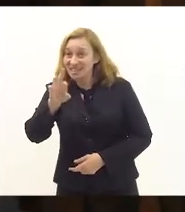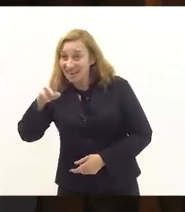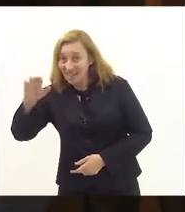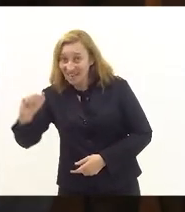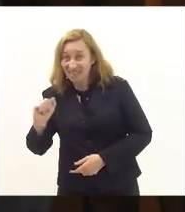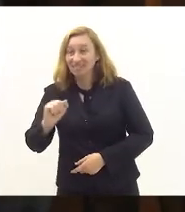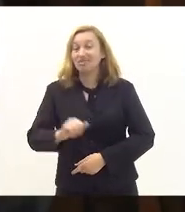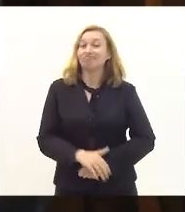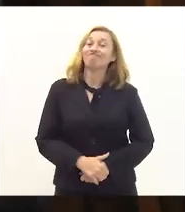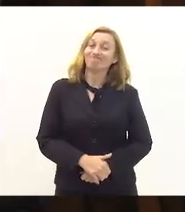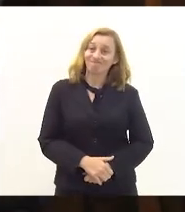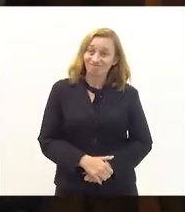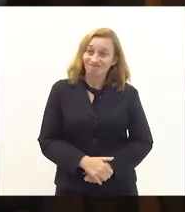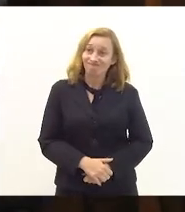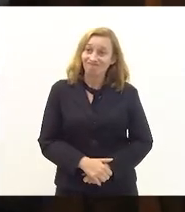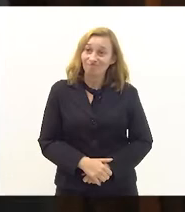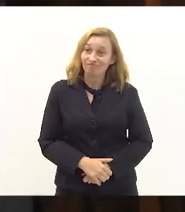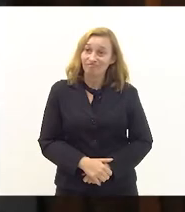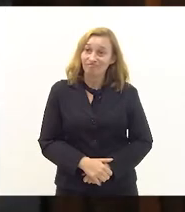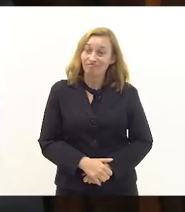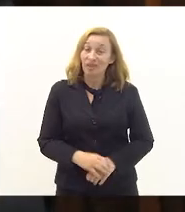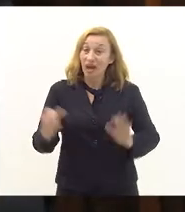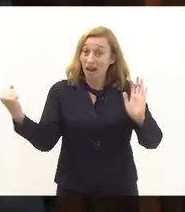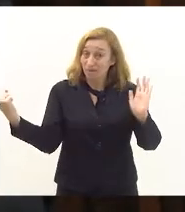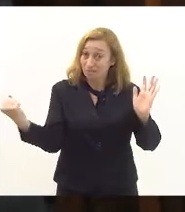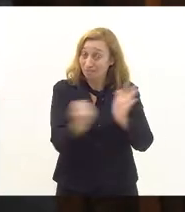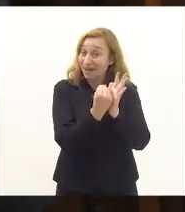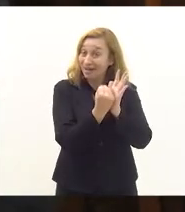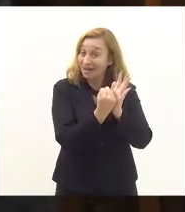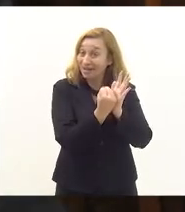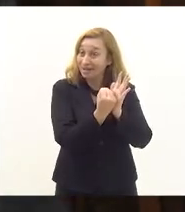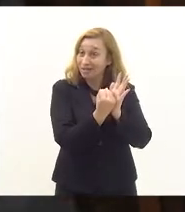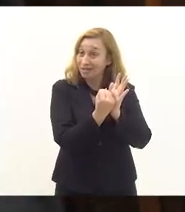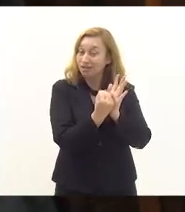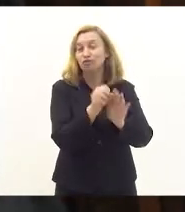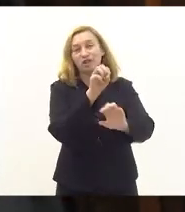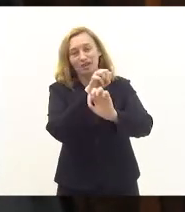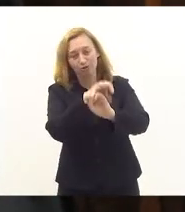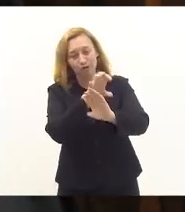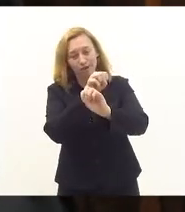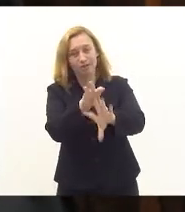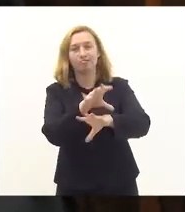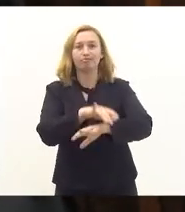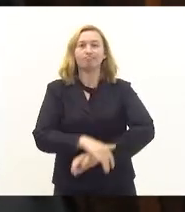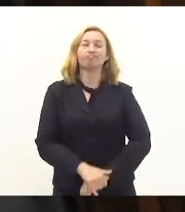Mas a marca foi a educação.